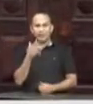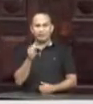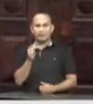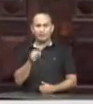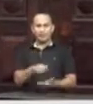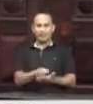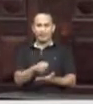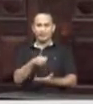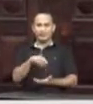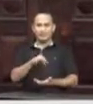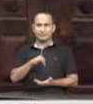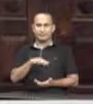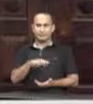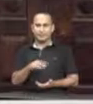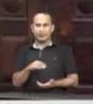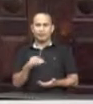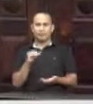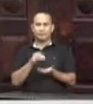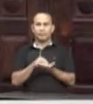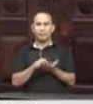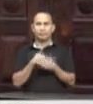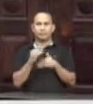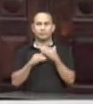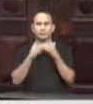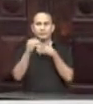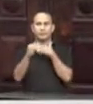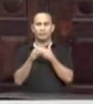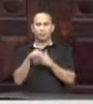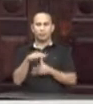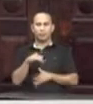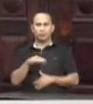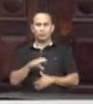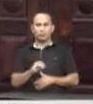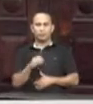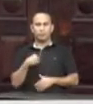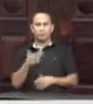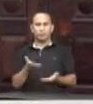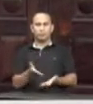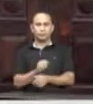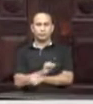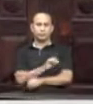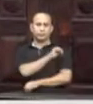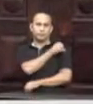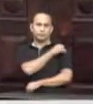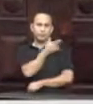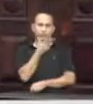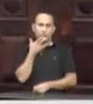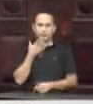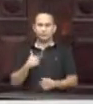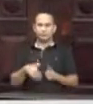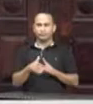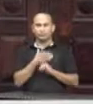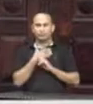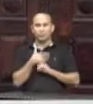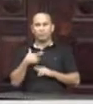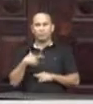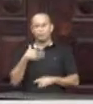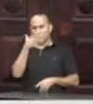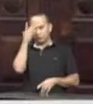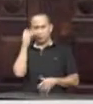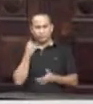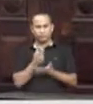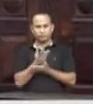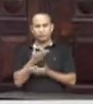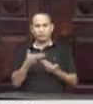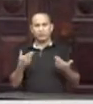por conta da falta do crescimento econômico. E hoje o Estado do Rio de Janeiro afugenta investidores, afugenta a